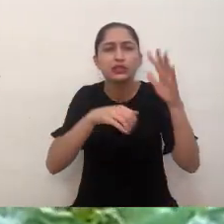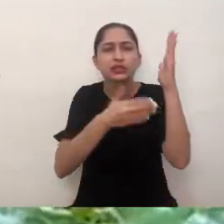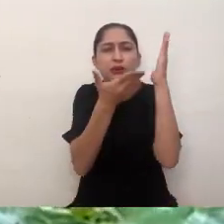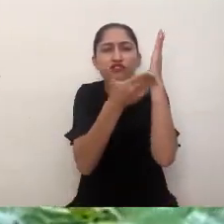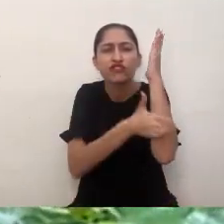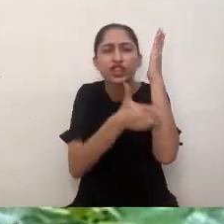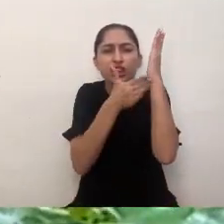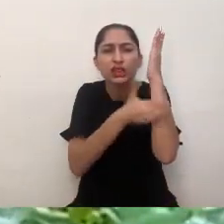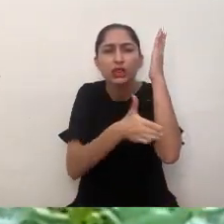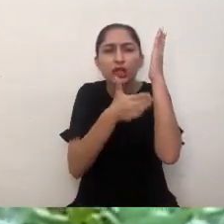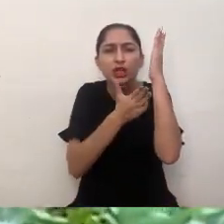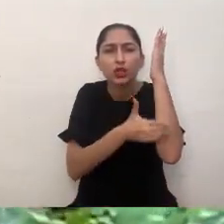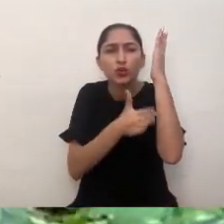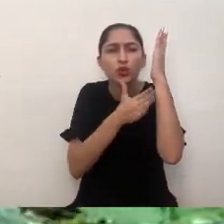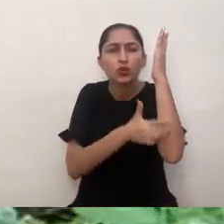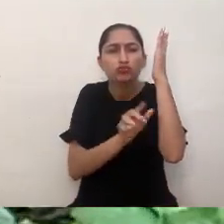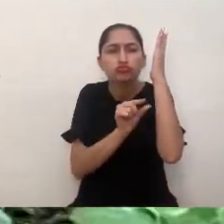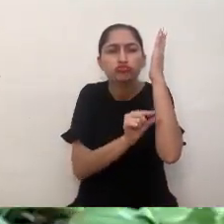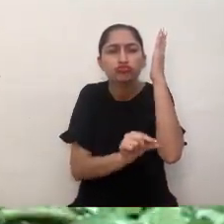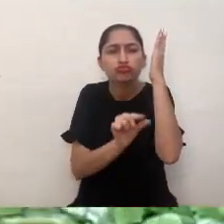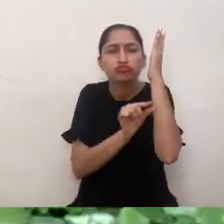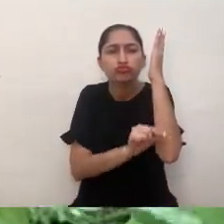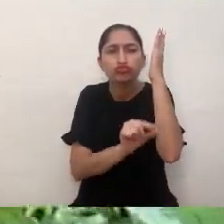na madeira.